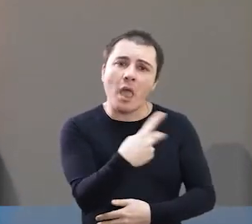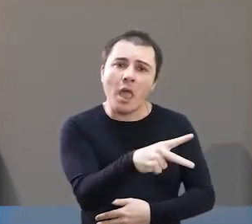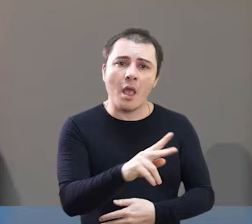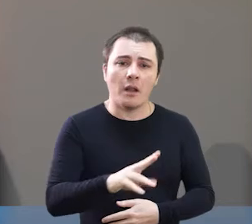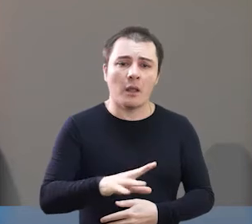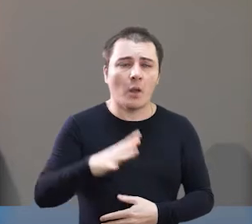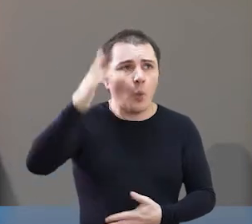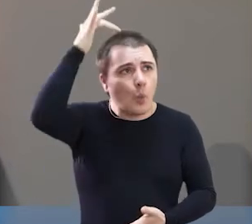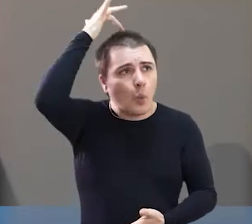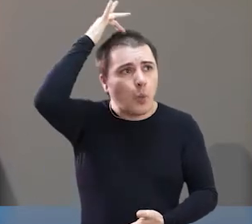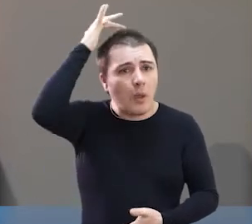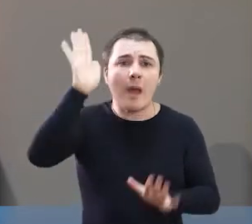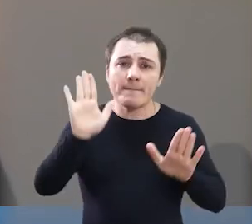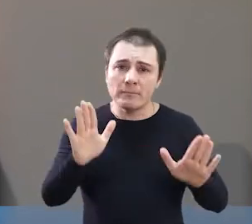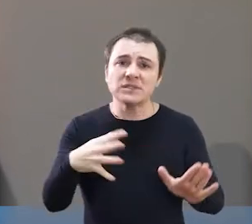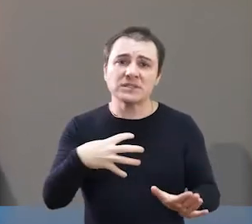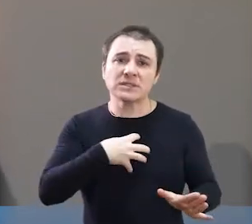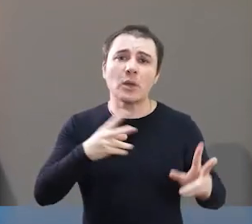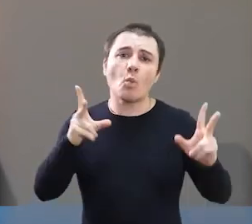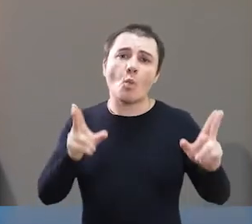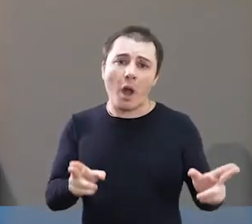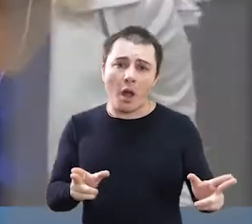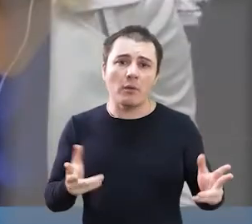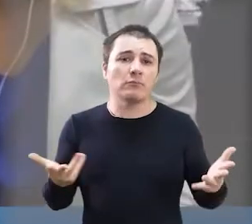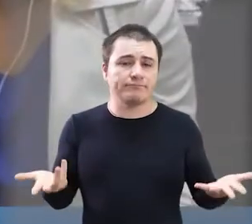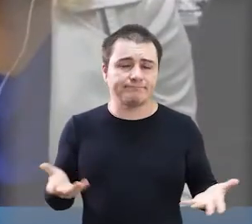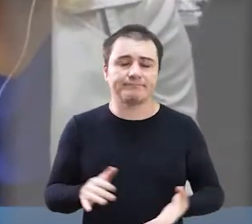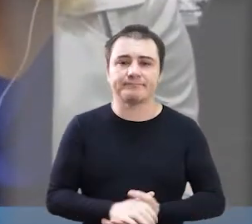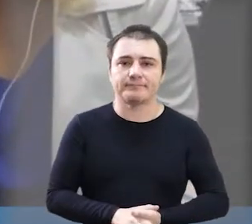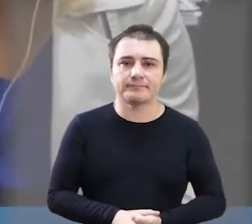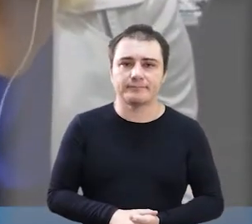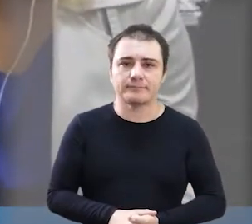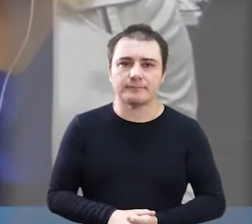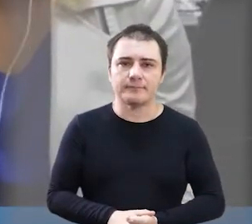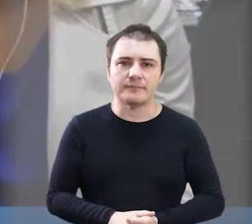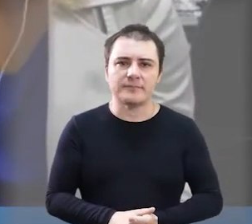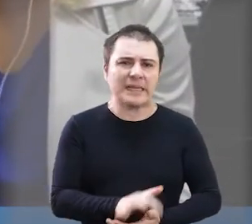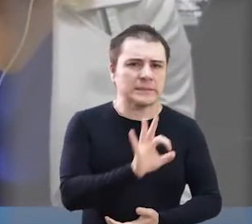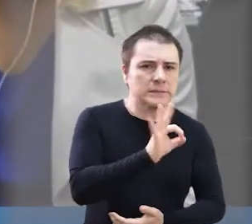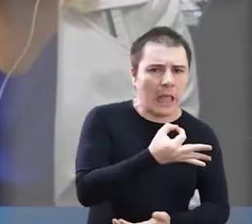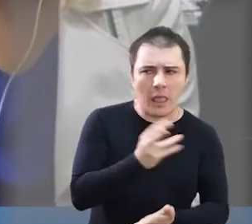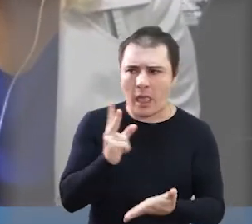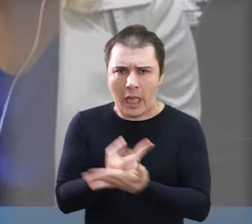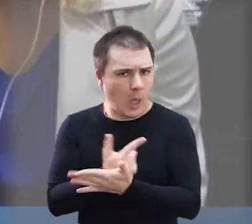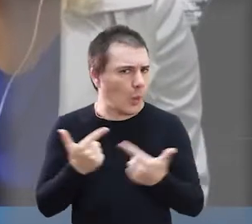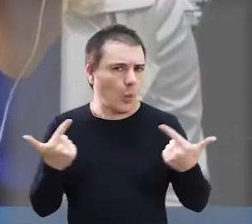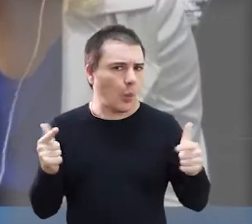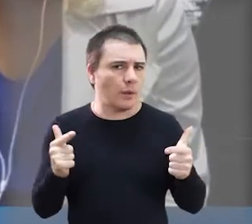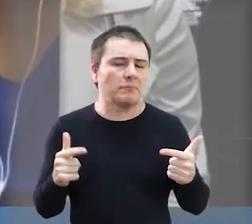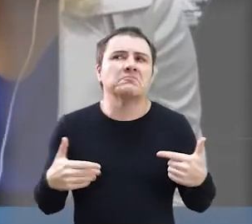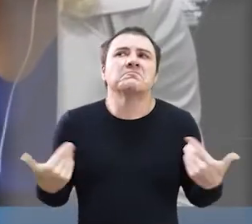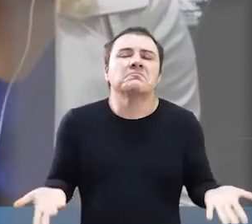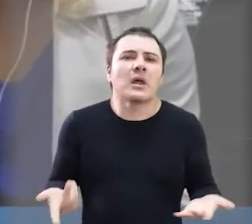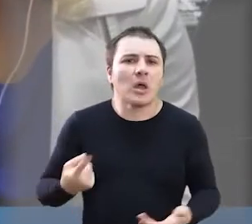se sentindo tanto quanto a outra, né, a morte ou até mais. E já que não há certo nem errado,